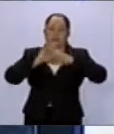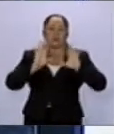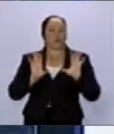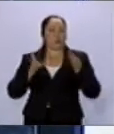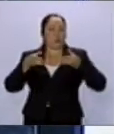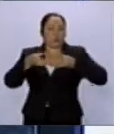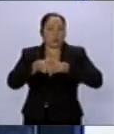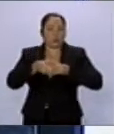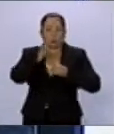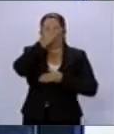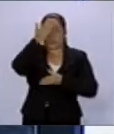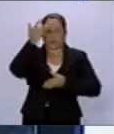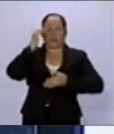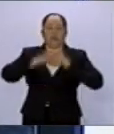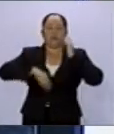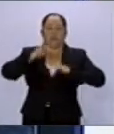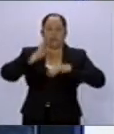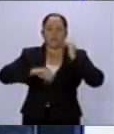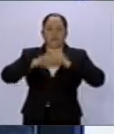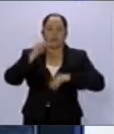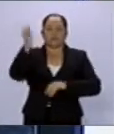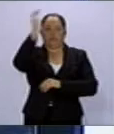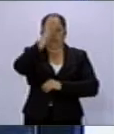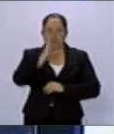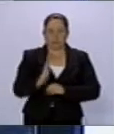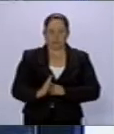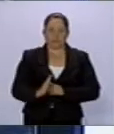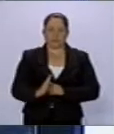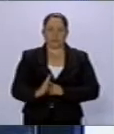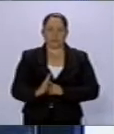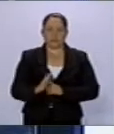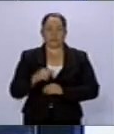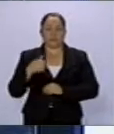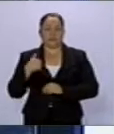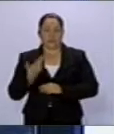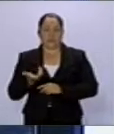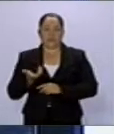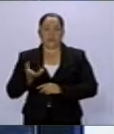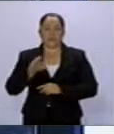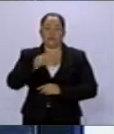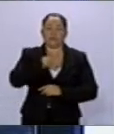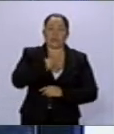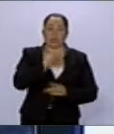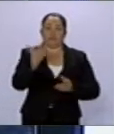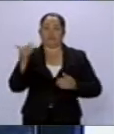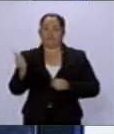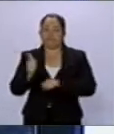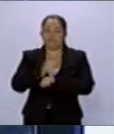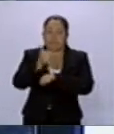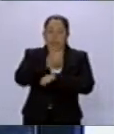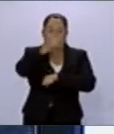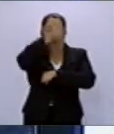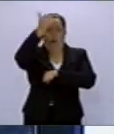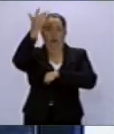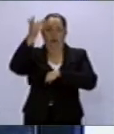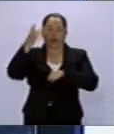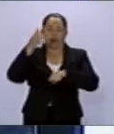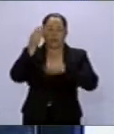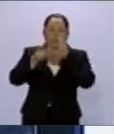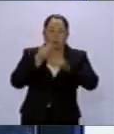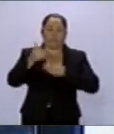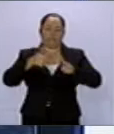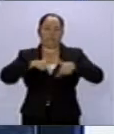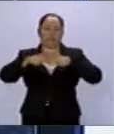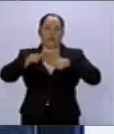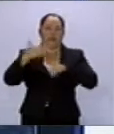de profissionais médicos em todo o país e as condições de infraestrutura é a melhoria delas através do programa da requalificação